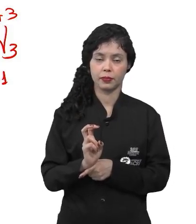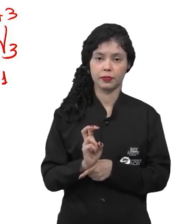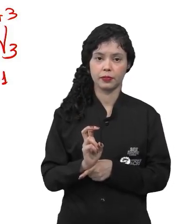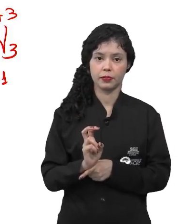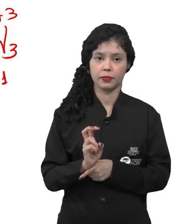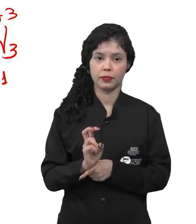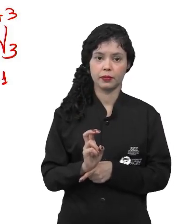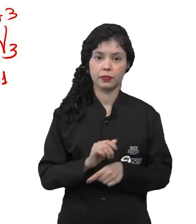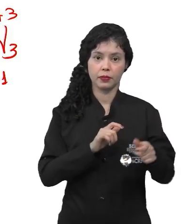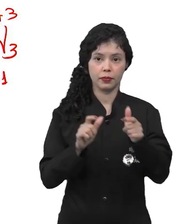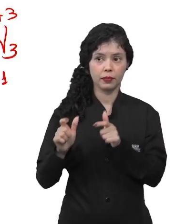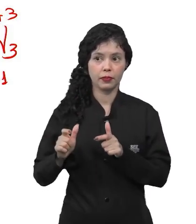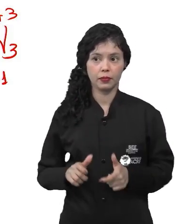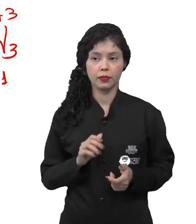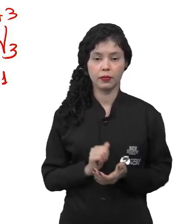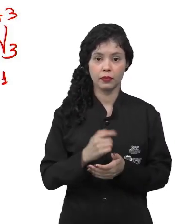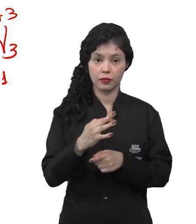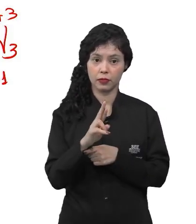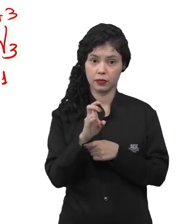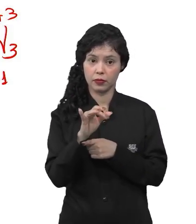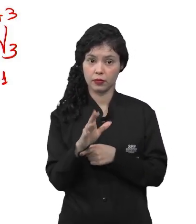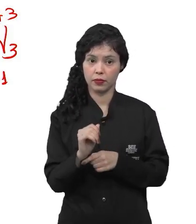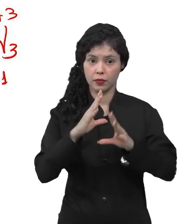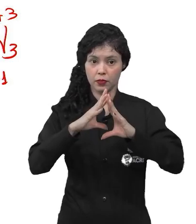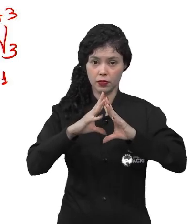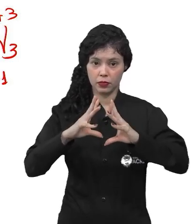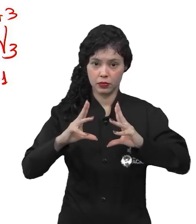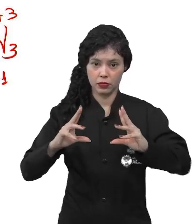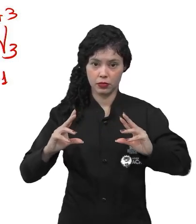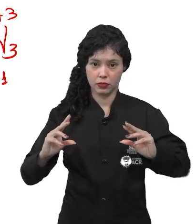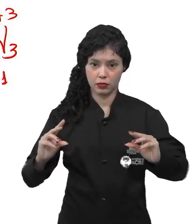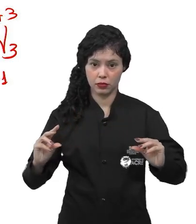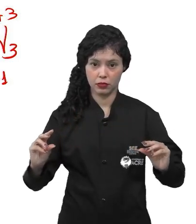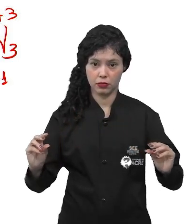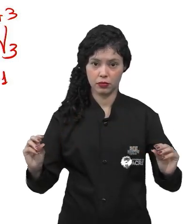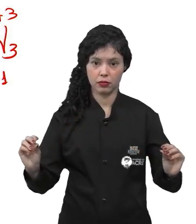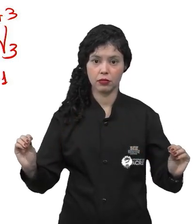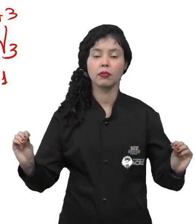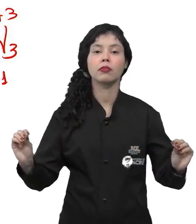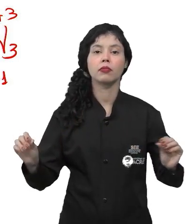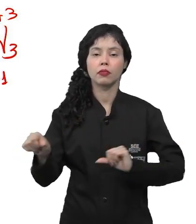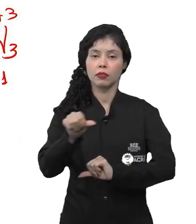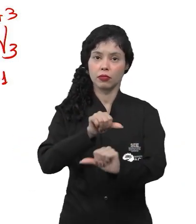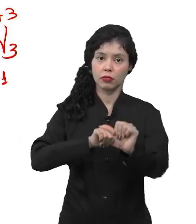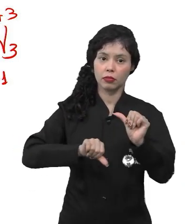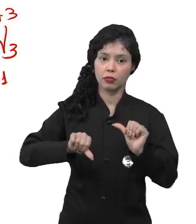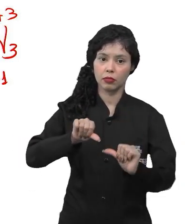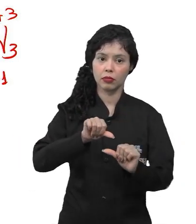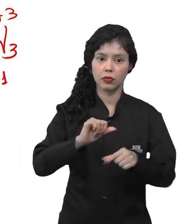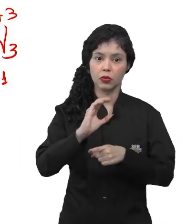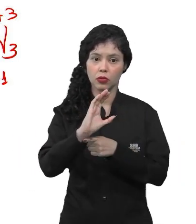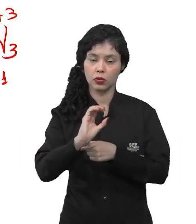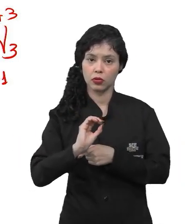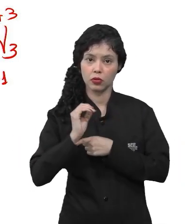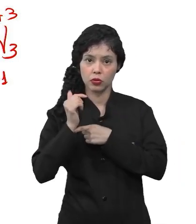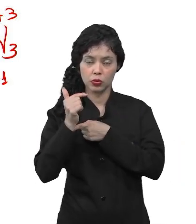5, onde procariontes decompositores convertem o